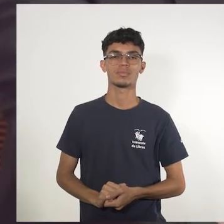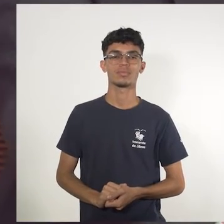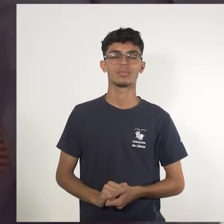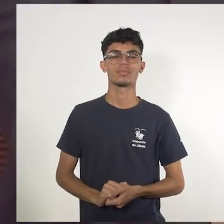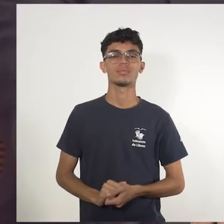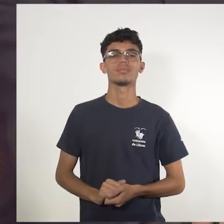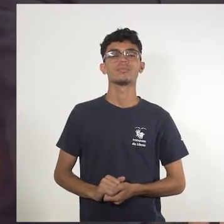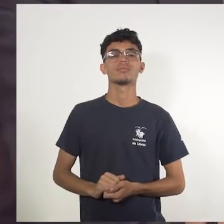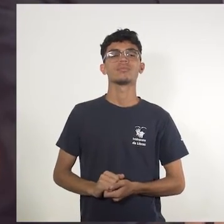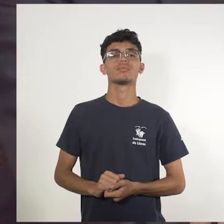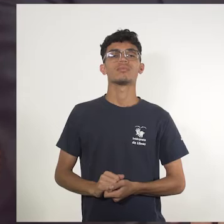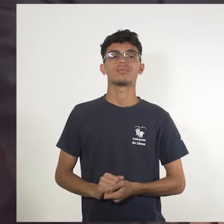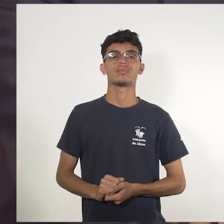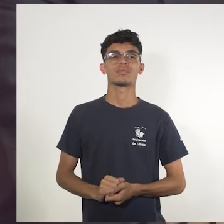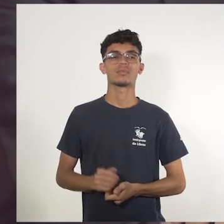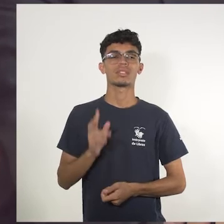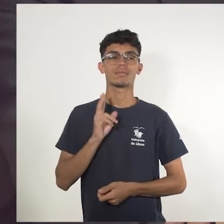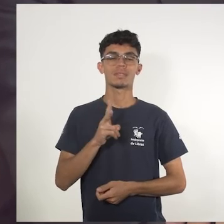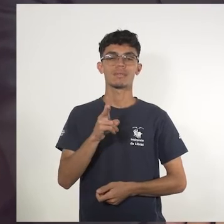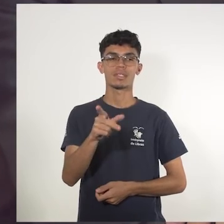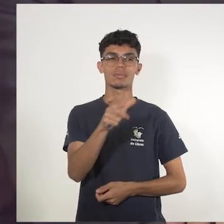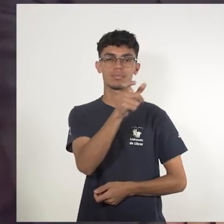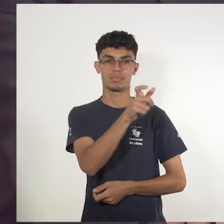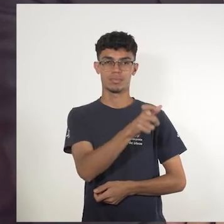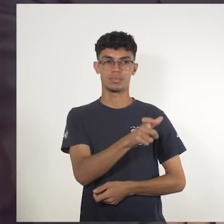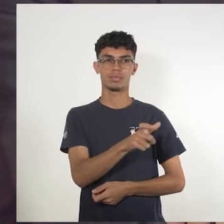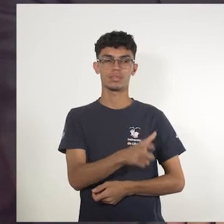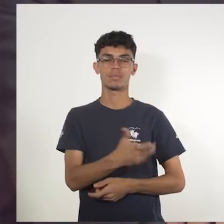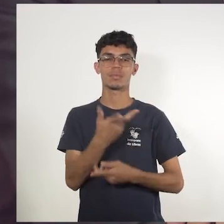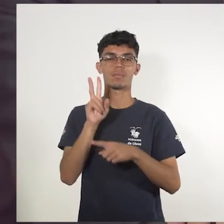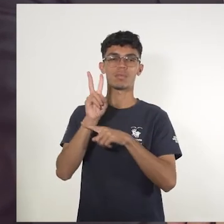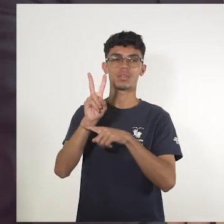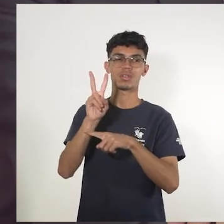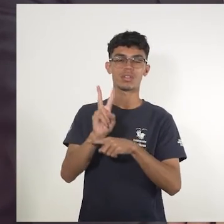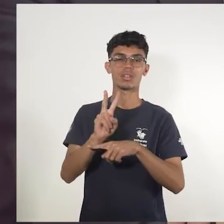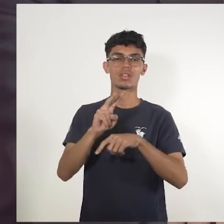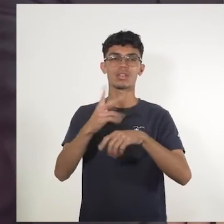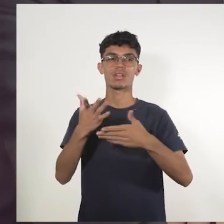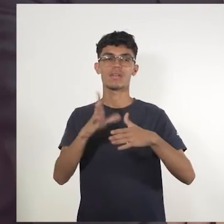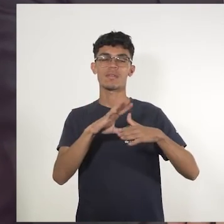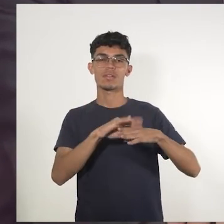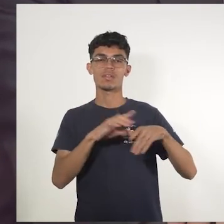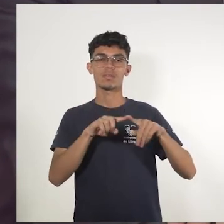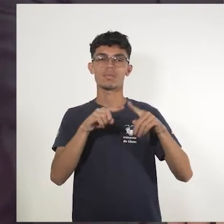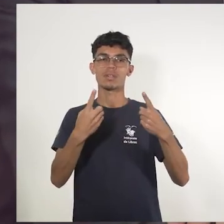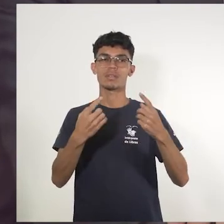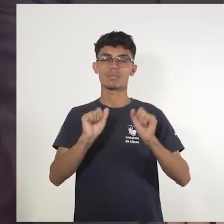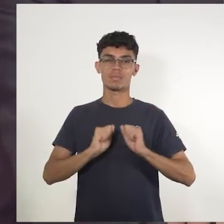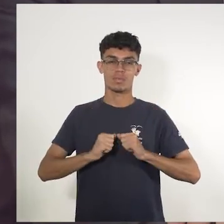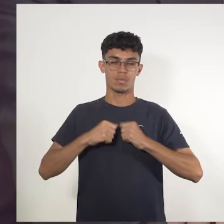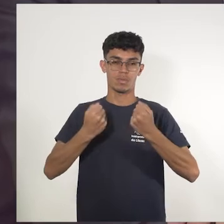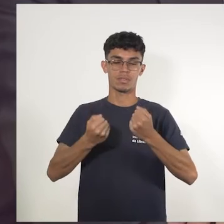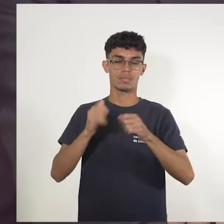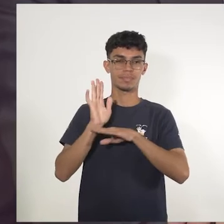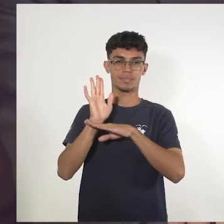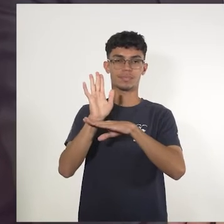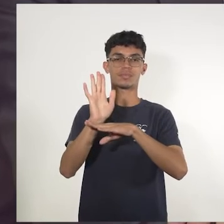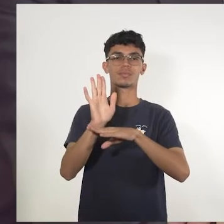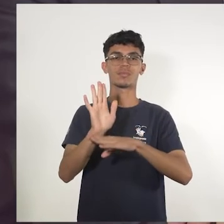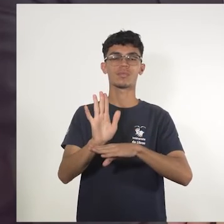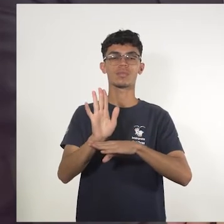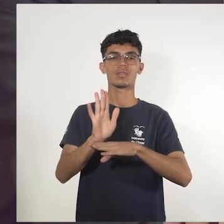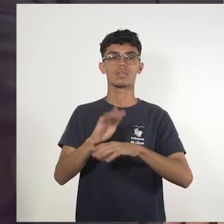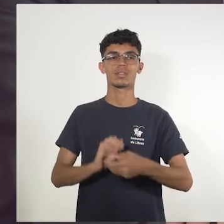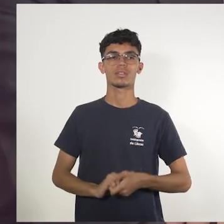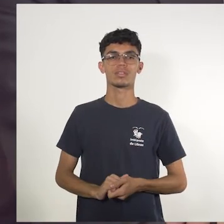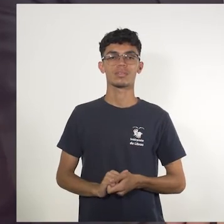sequer, da preocupação dele em proteger o cidadão paulistano. E